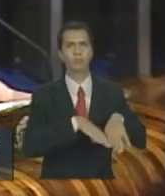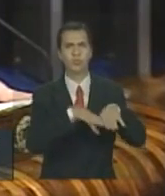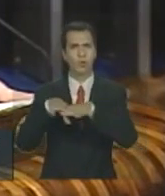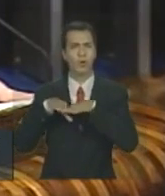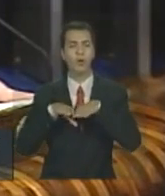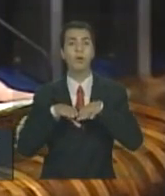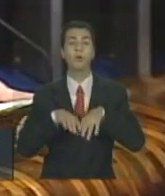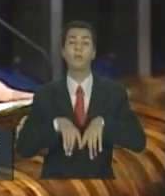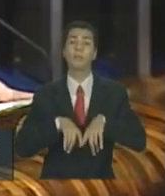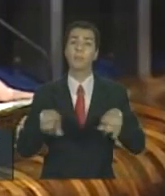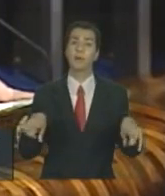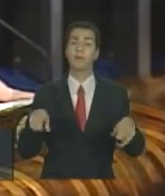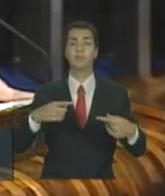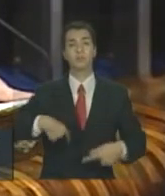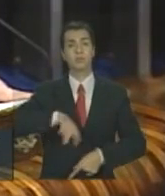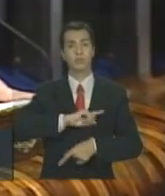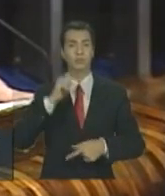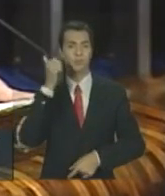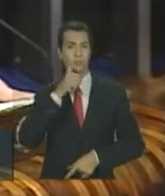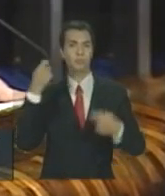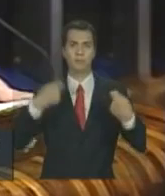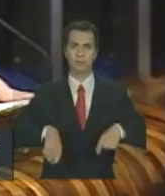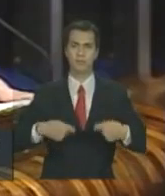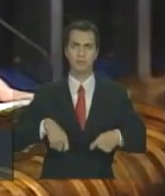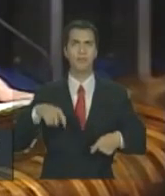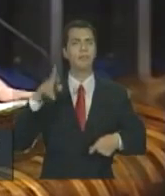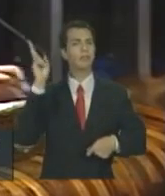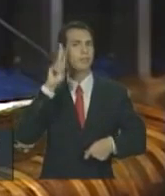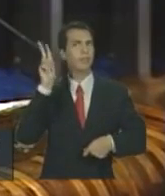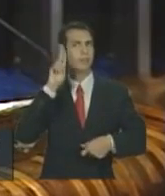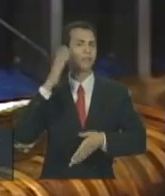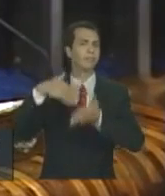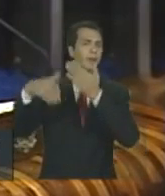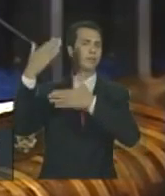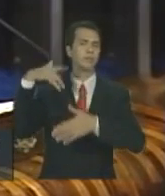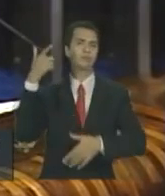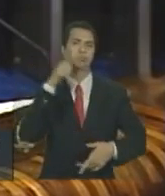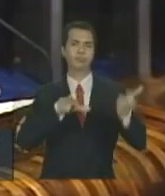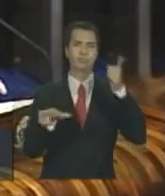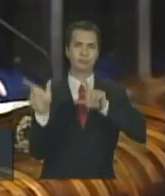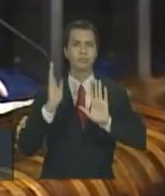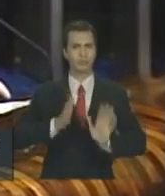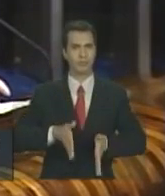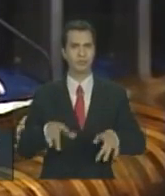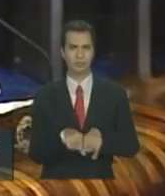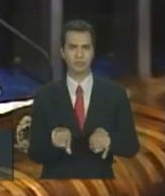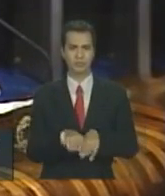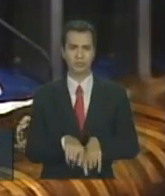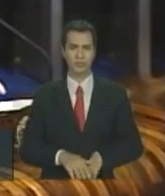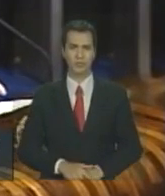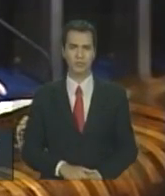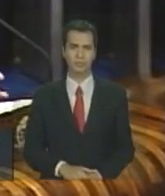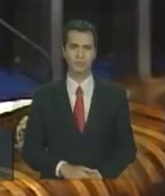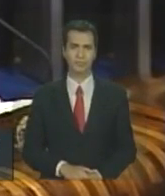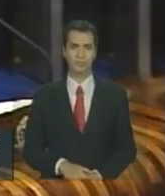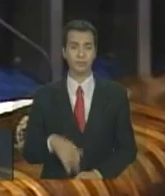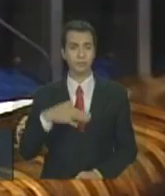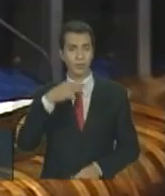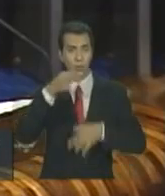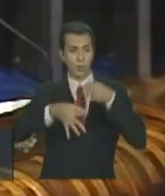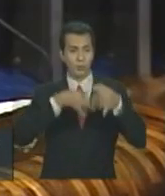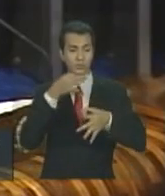mas nós também temos de celebrar as conquistas que fizemos. Por isso, acho importante